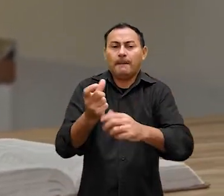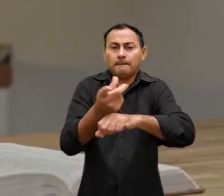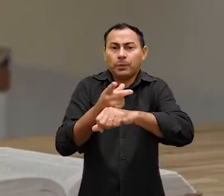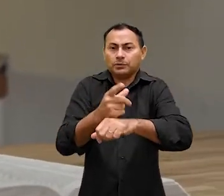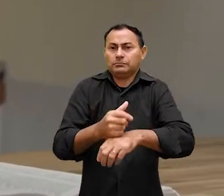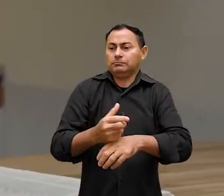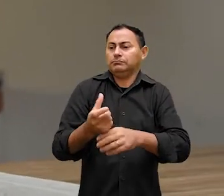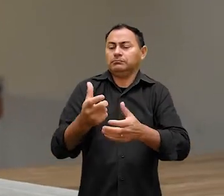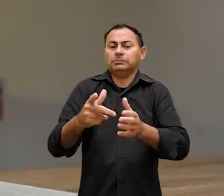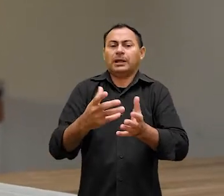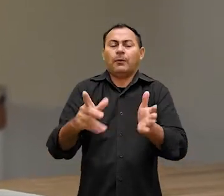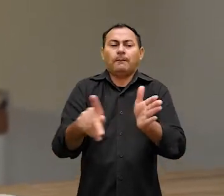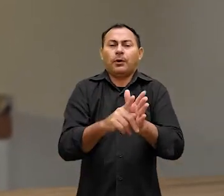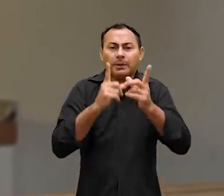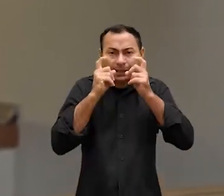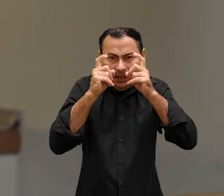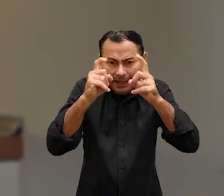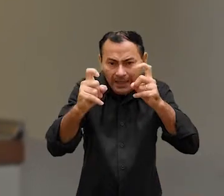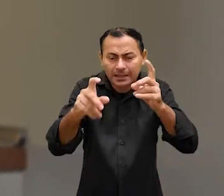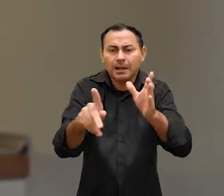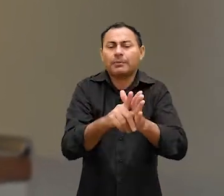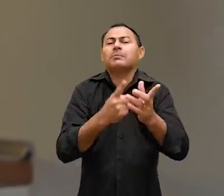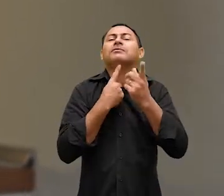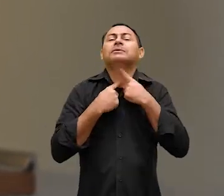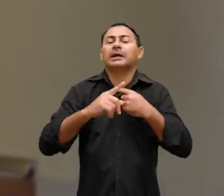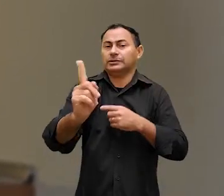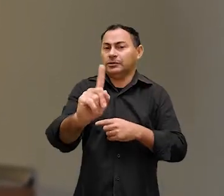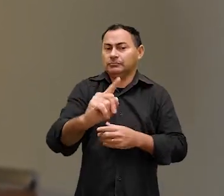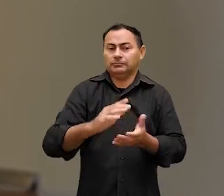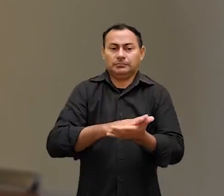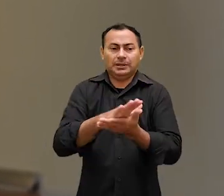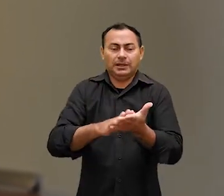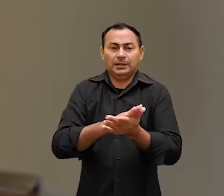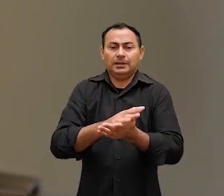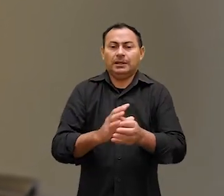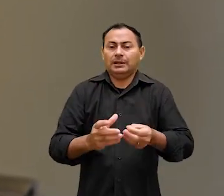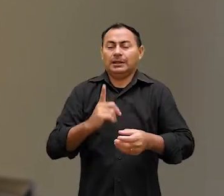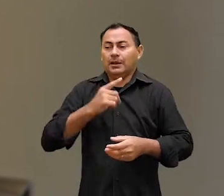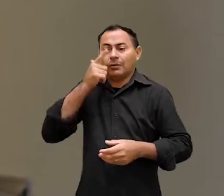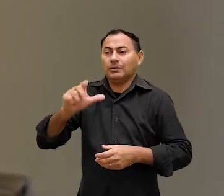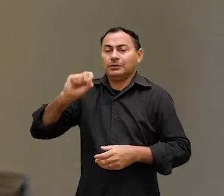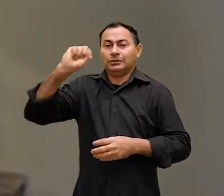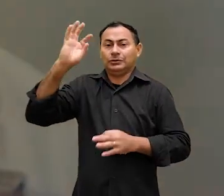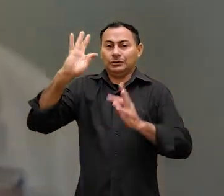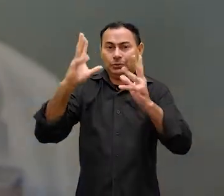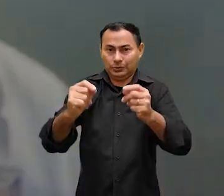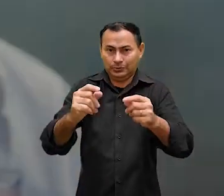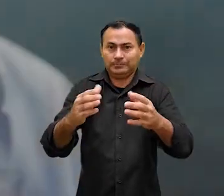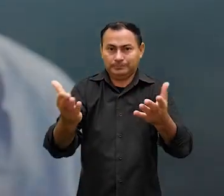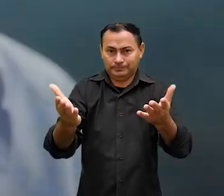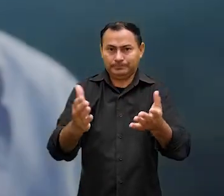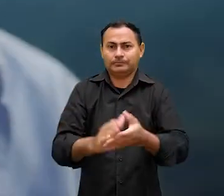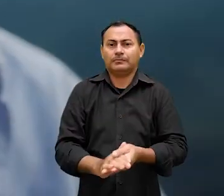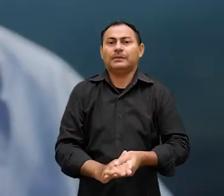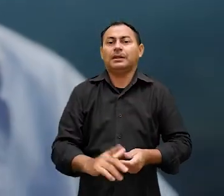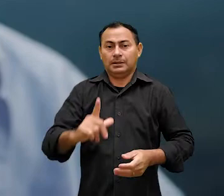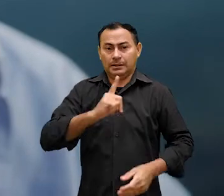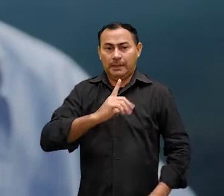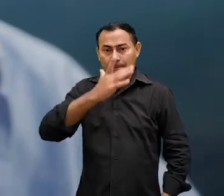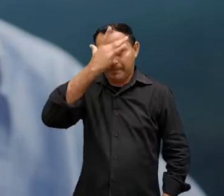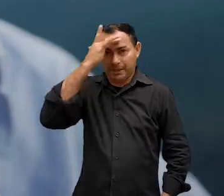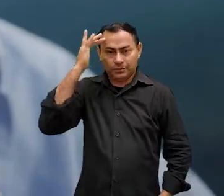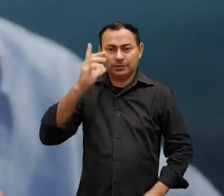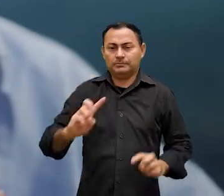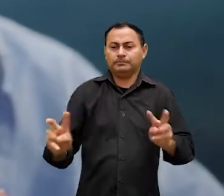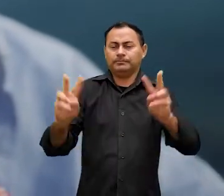a vantagem própria, não busca a própria vantagem, nem levar vantagem em tudo. A pessoa que tem